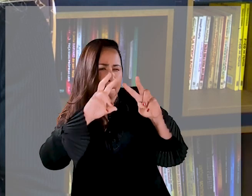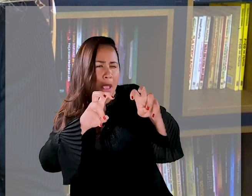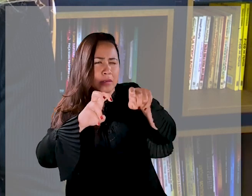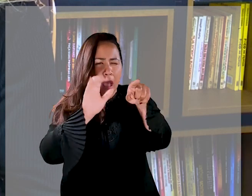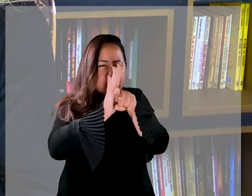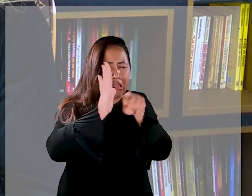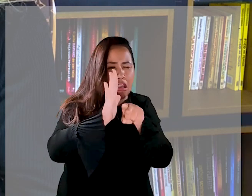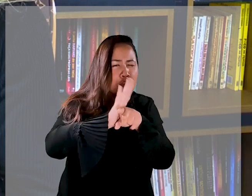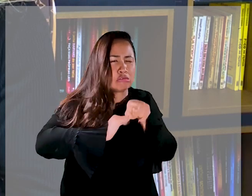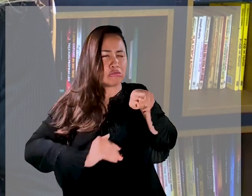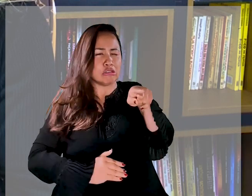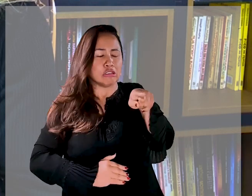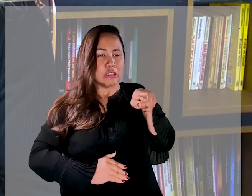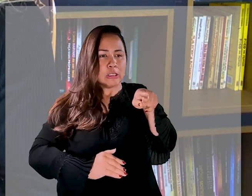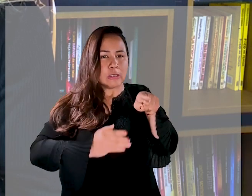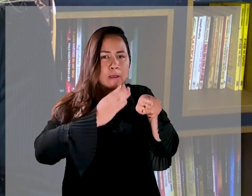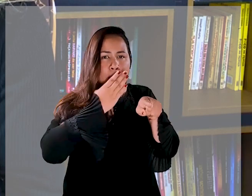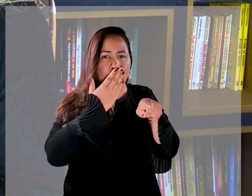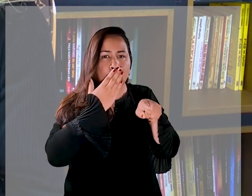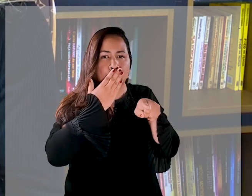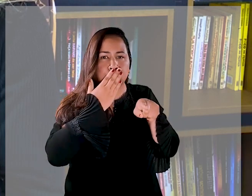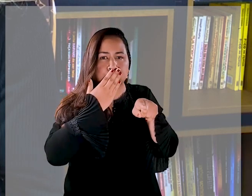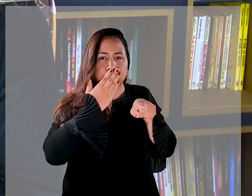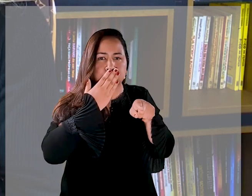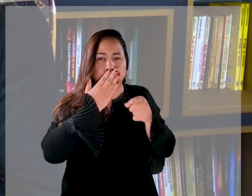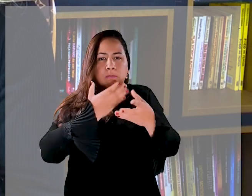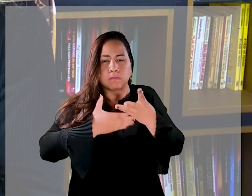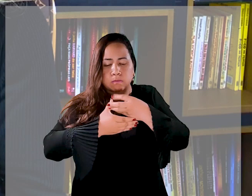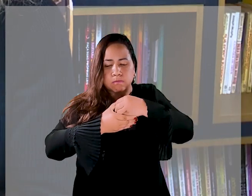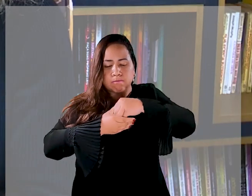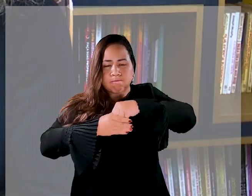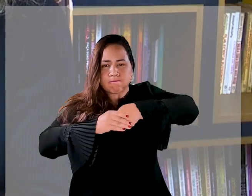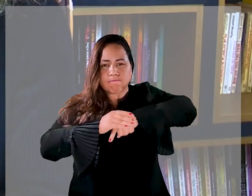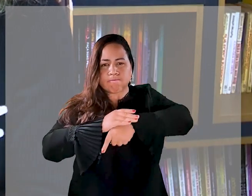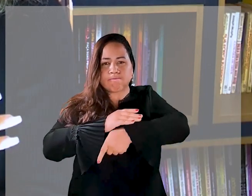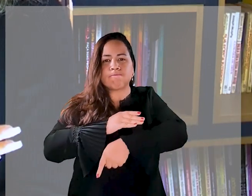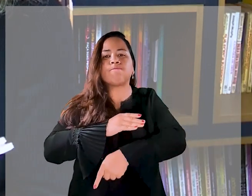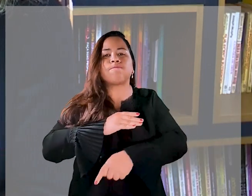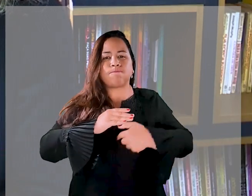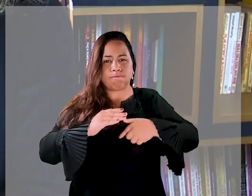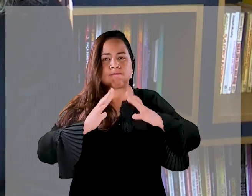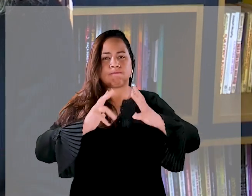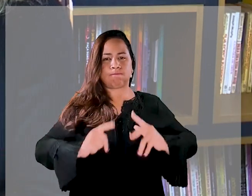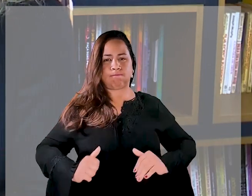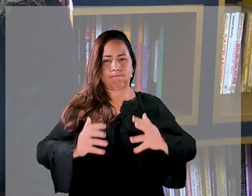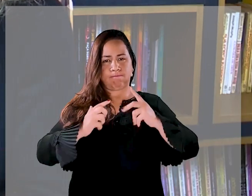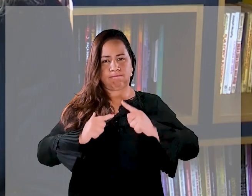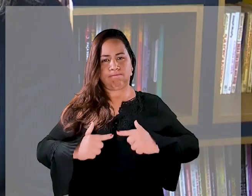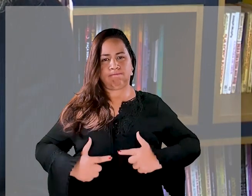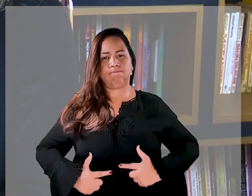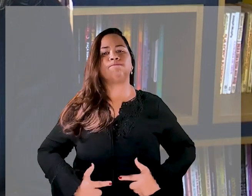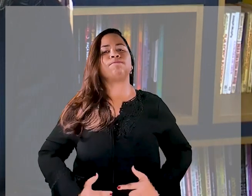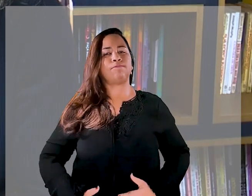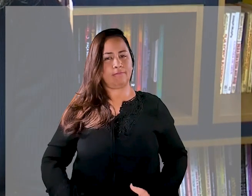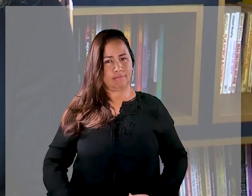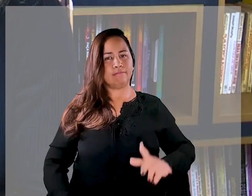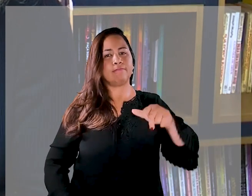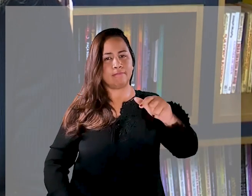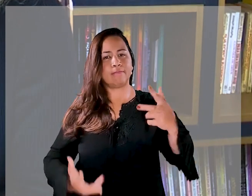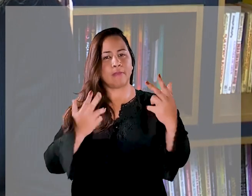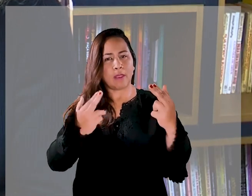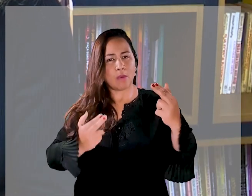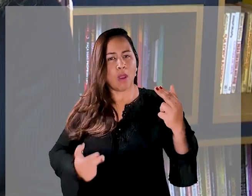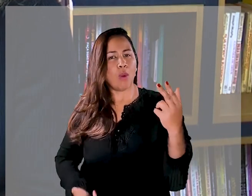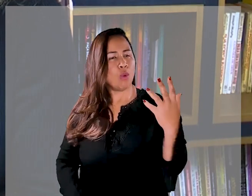outro, interessa a mim, para que eu possa me curar. E assim chamamos de espelhos